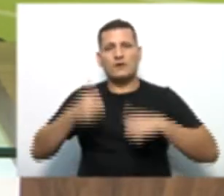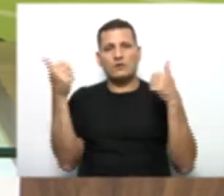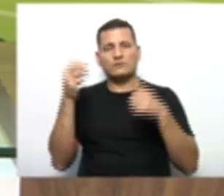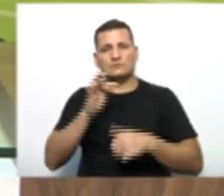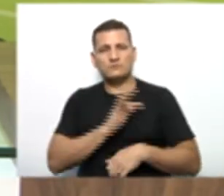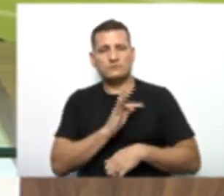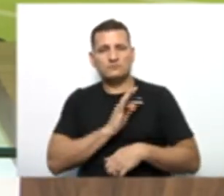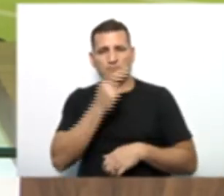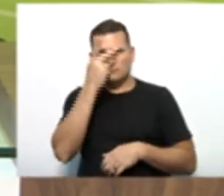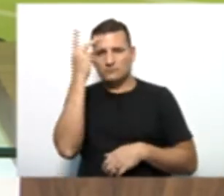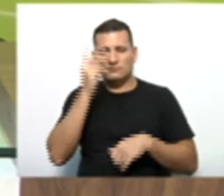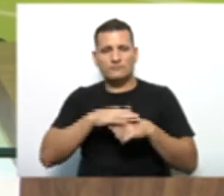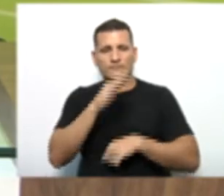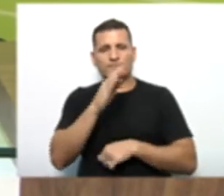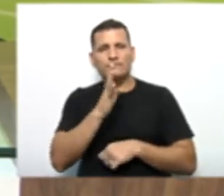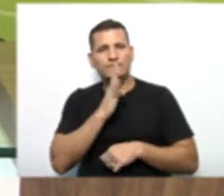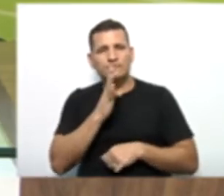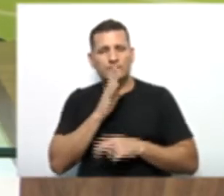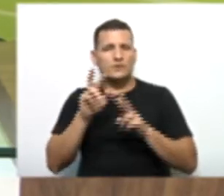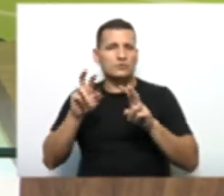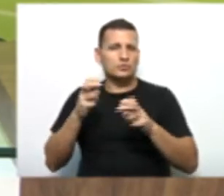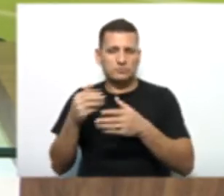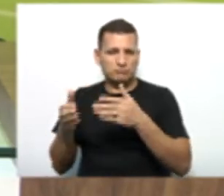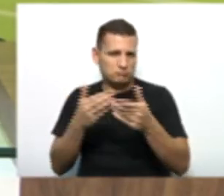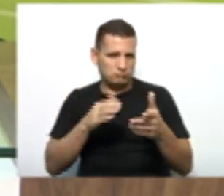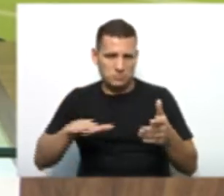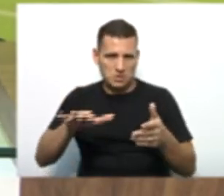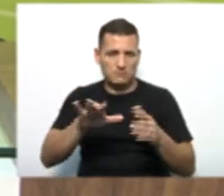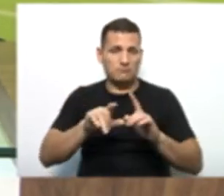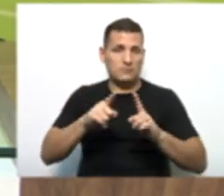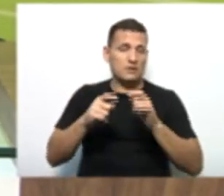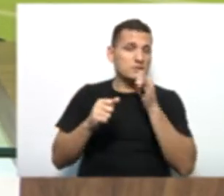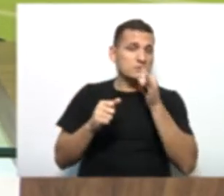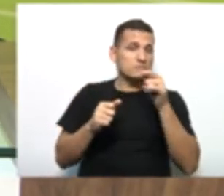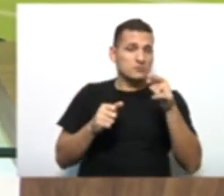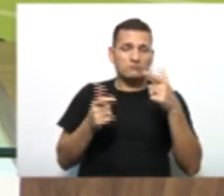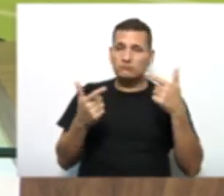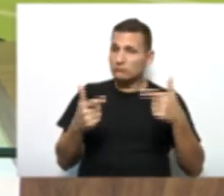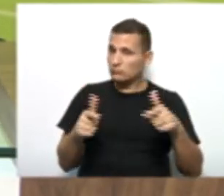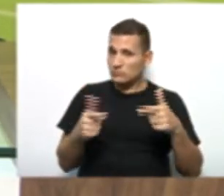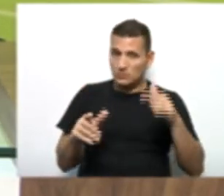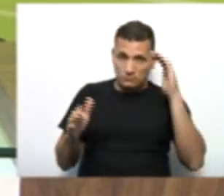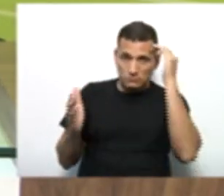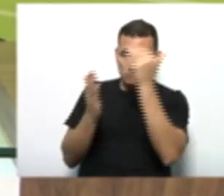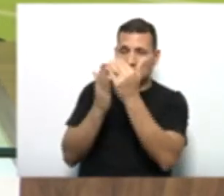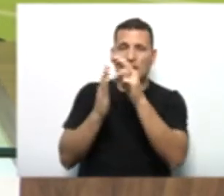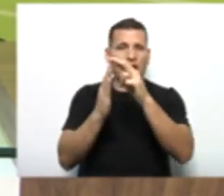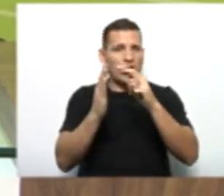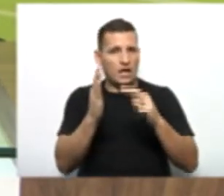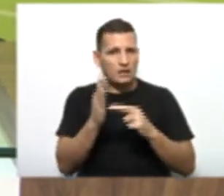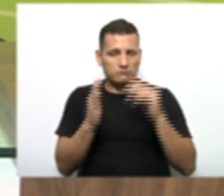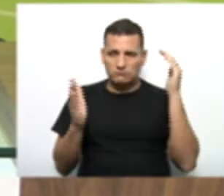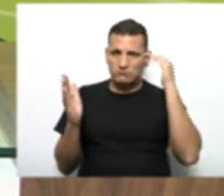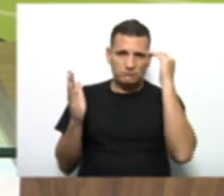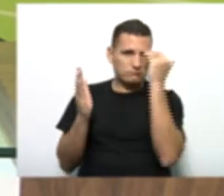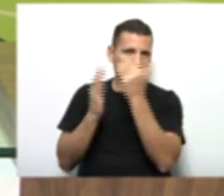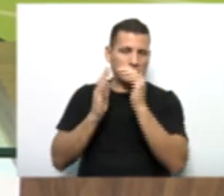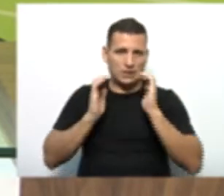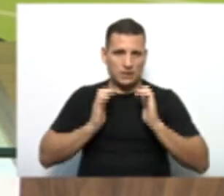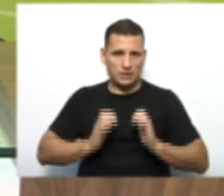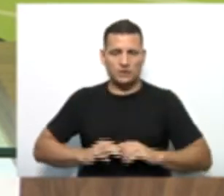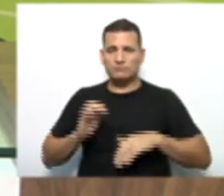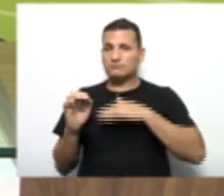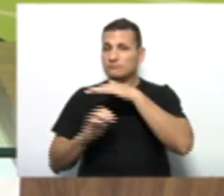mais conhecimento sobre uma determinada área. Mas se você não seguir as regras, as normas que foram estabelecidas